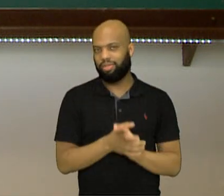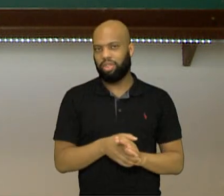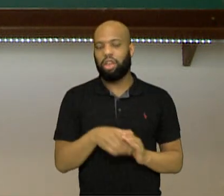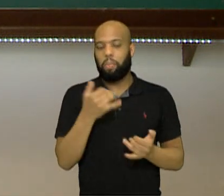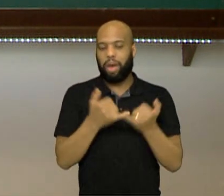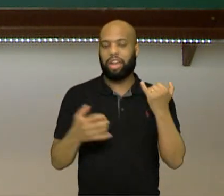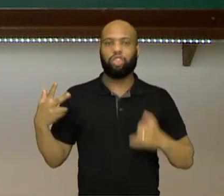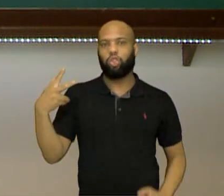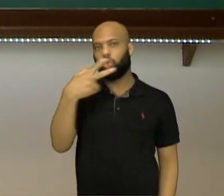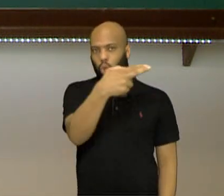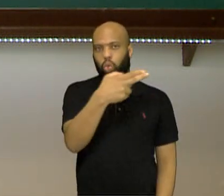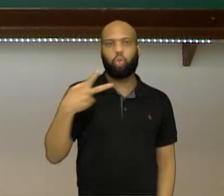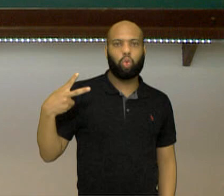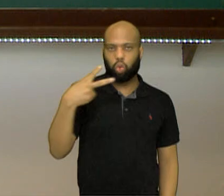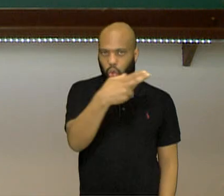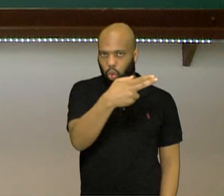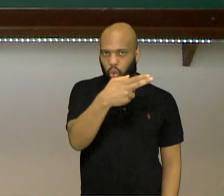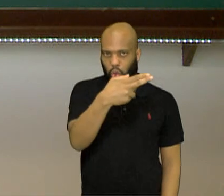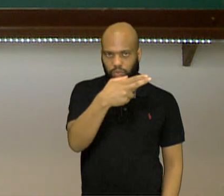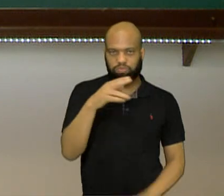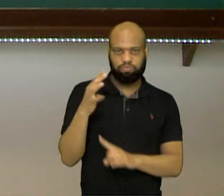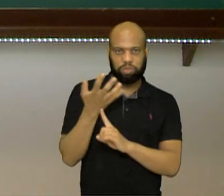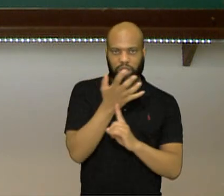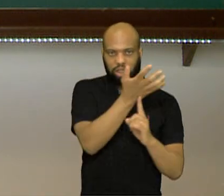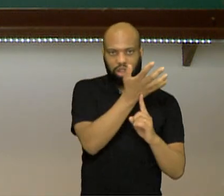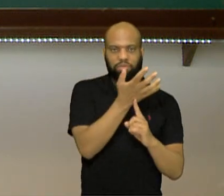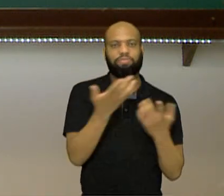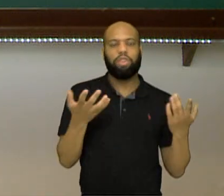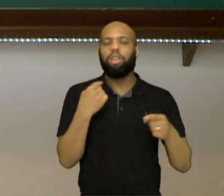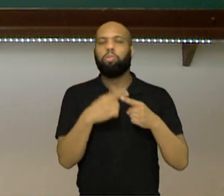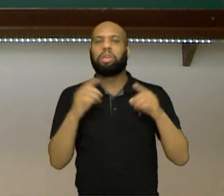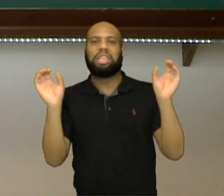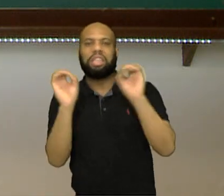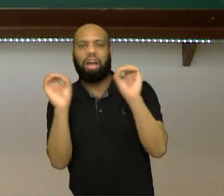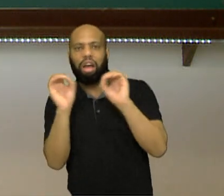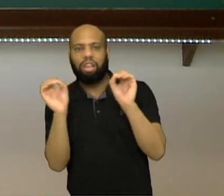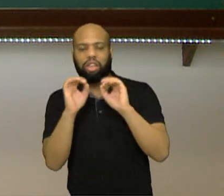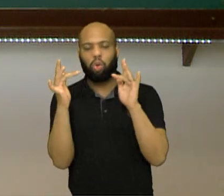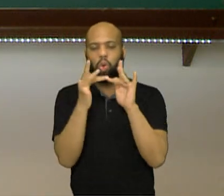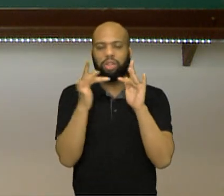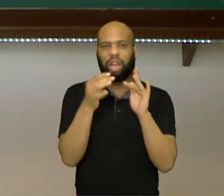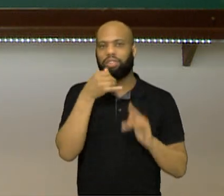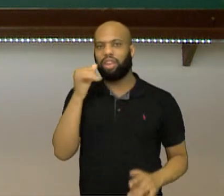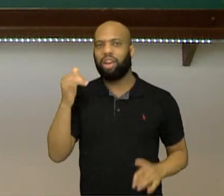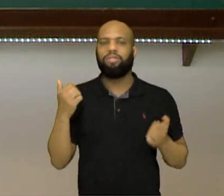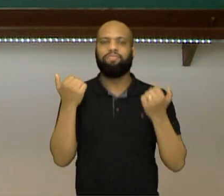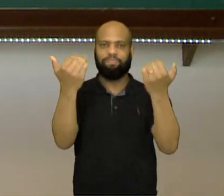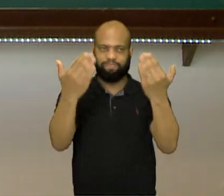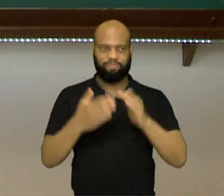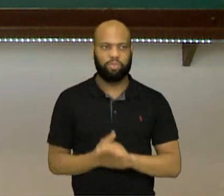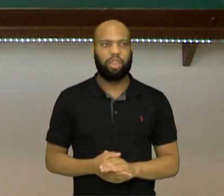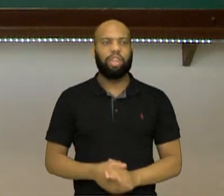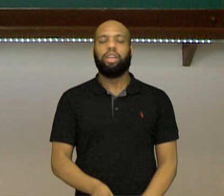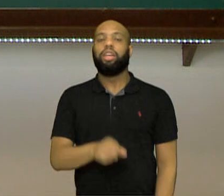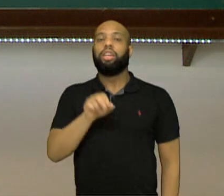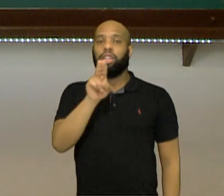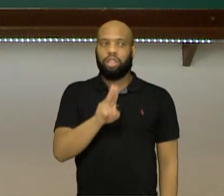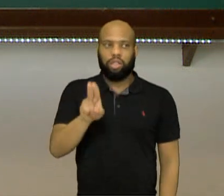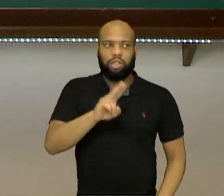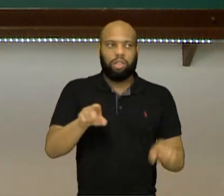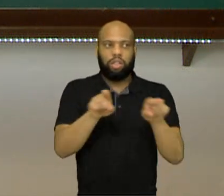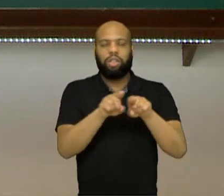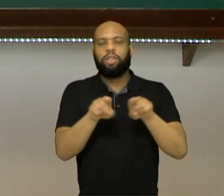não vai conseguir ligar para ele. Beleza? Porque ele não tem mais contato elétrico nenhum com o meio externo. Isso é usado